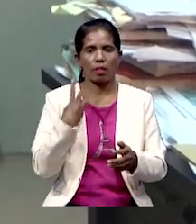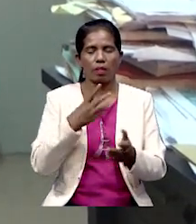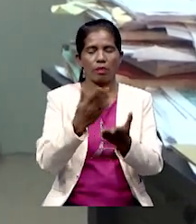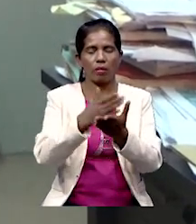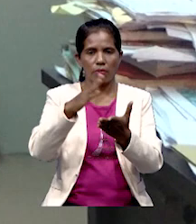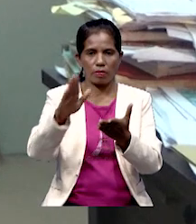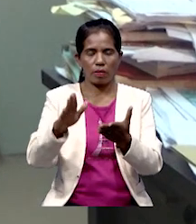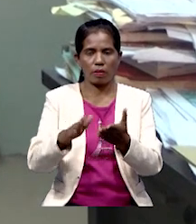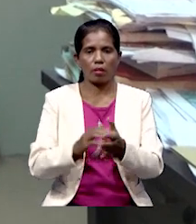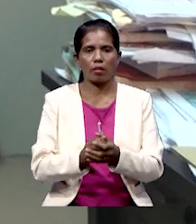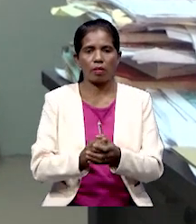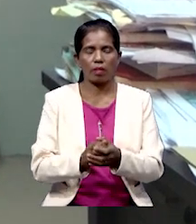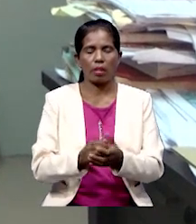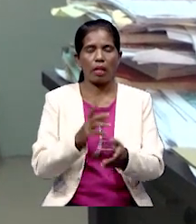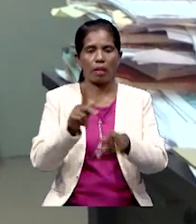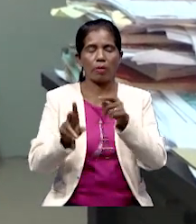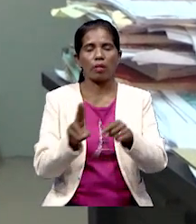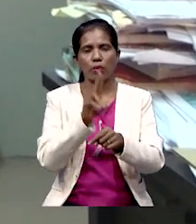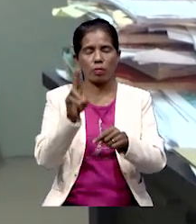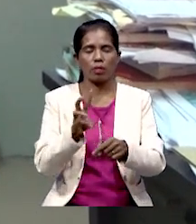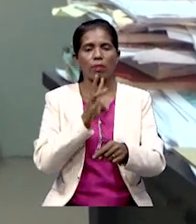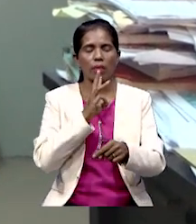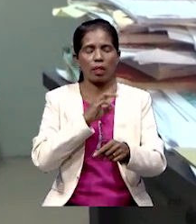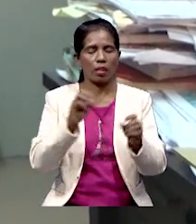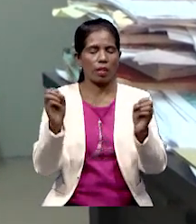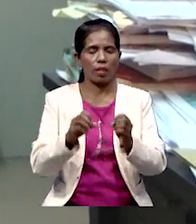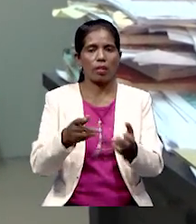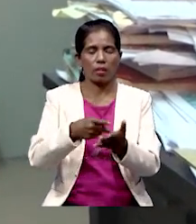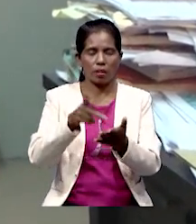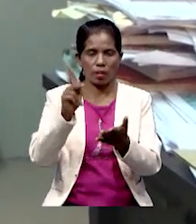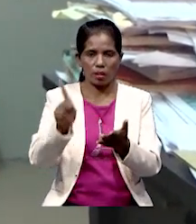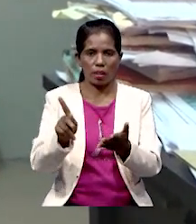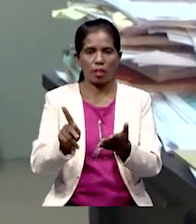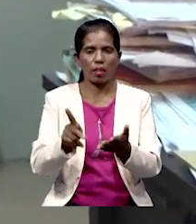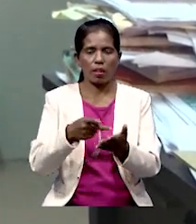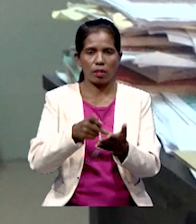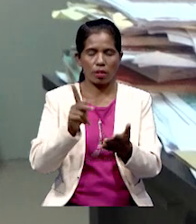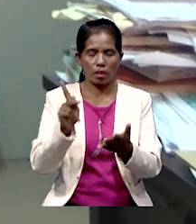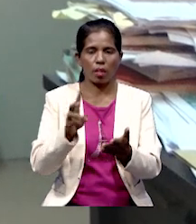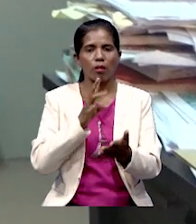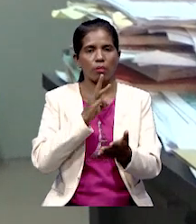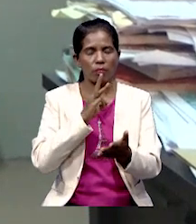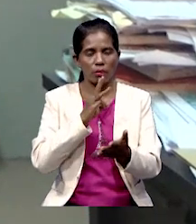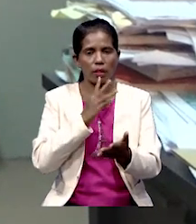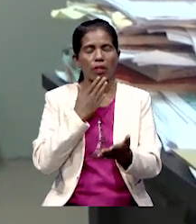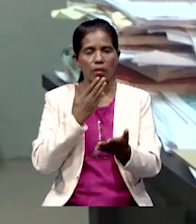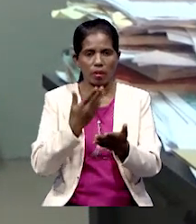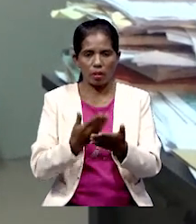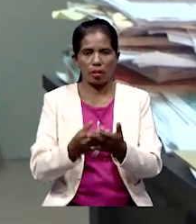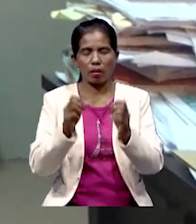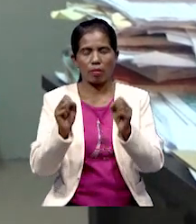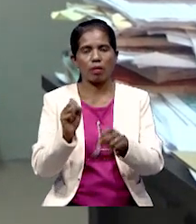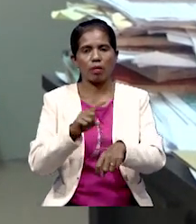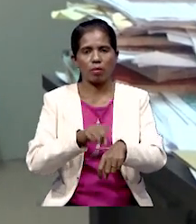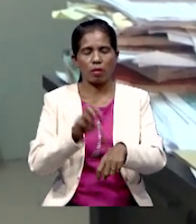faes consumidor sir nebe la contribui tasa durante ne asis metro controlador dia ne usa be dia permiso ya 12 horas de